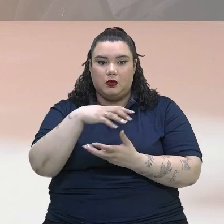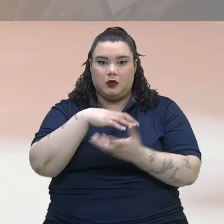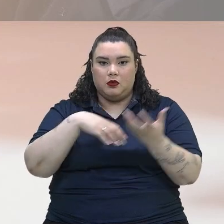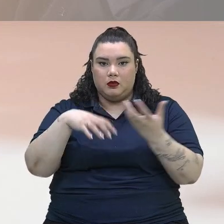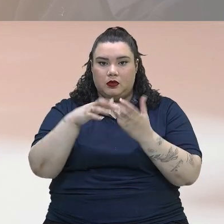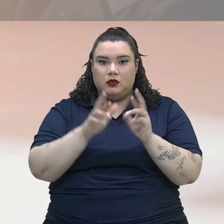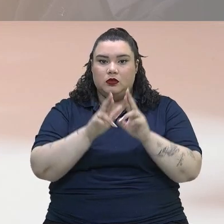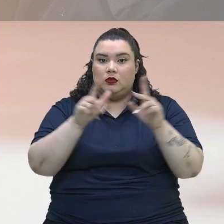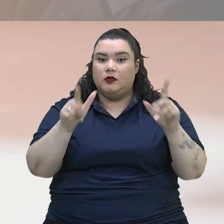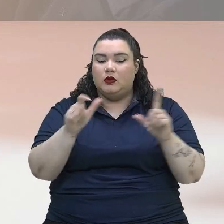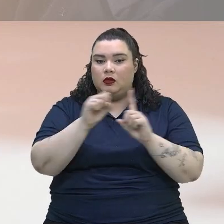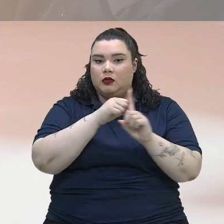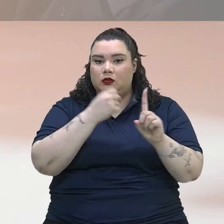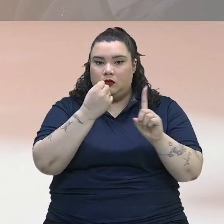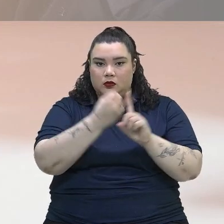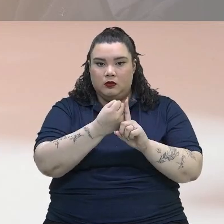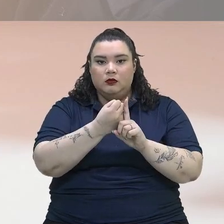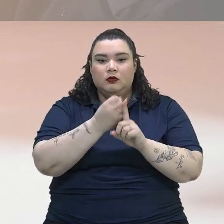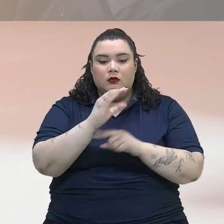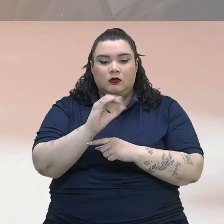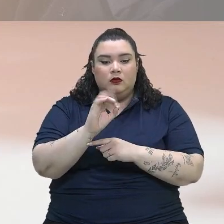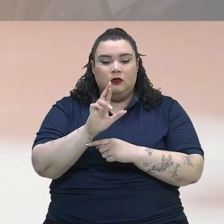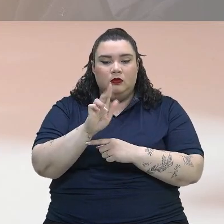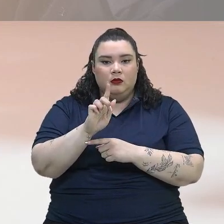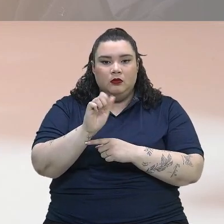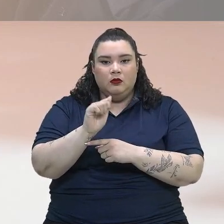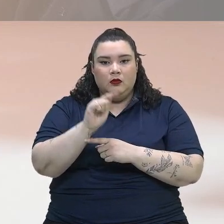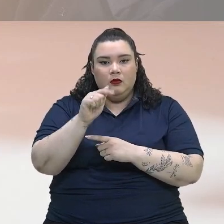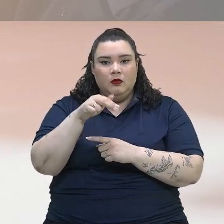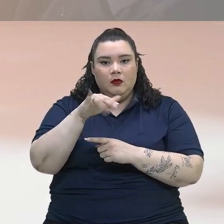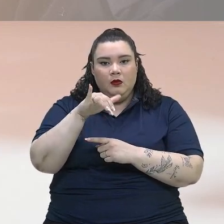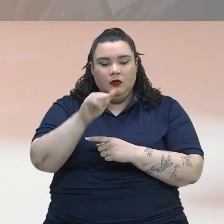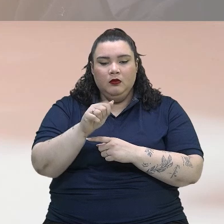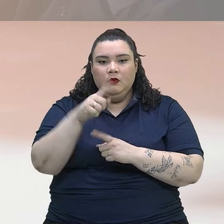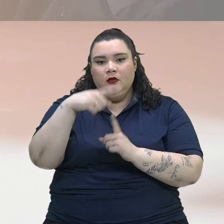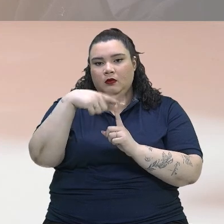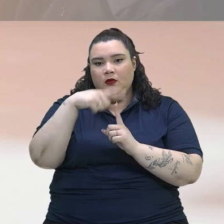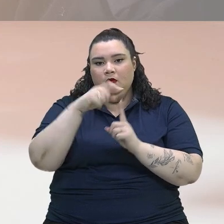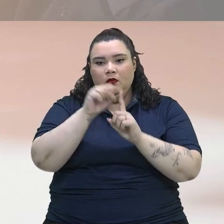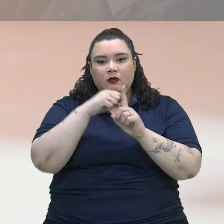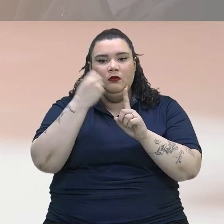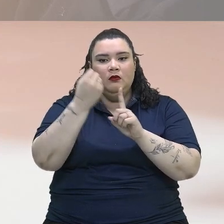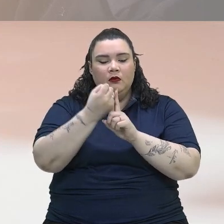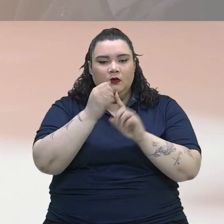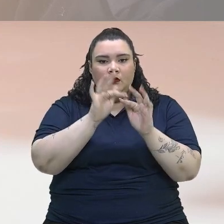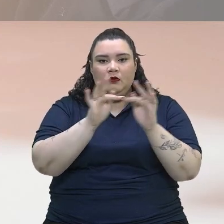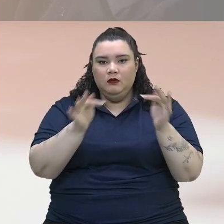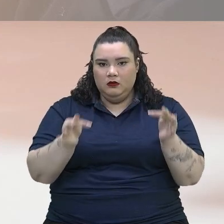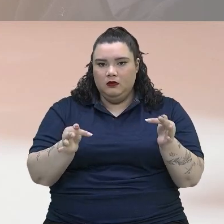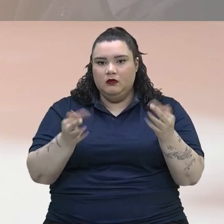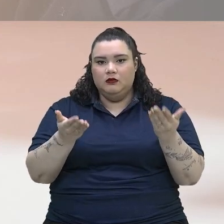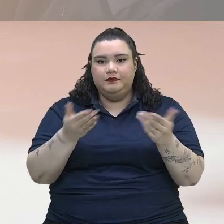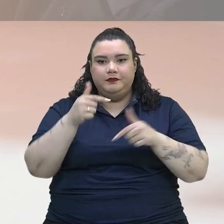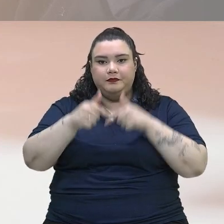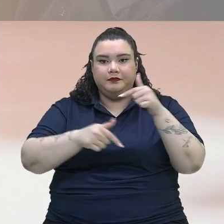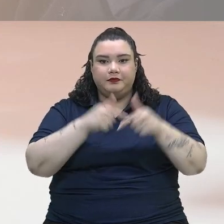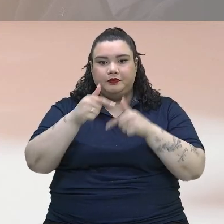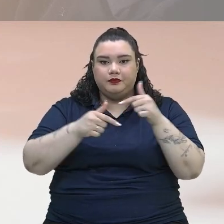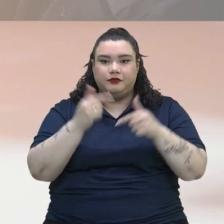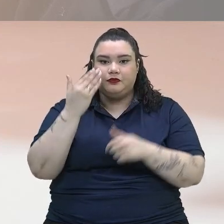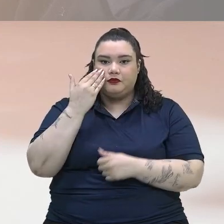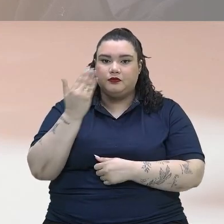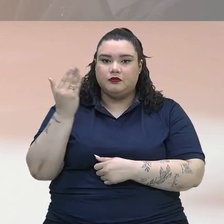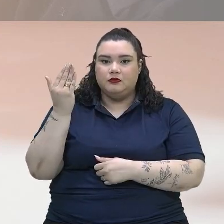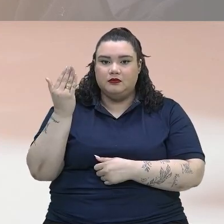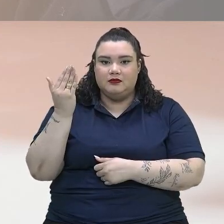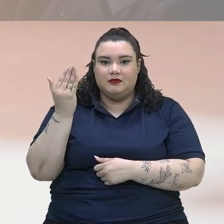diferentemente da sociedade orgânica, que é uma sociedade simples, como, por exemplo, nós estamos vendo aqui o trabalho de cestaria, né, que está sendo